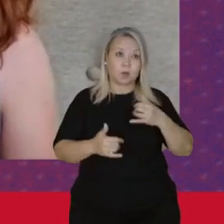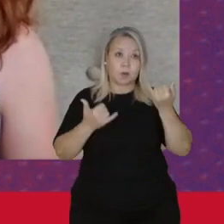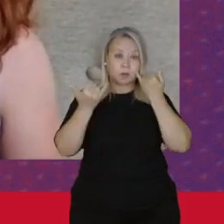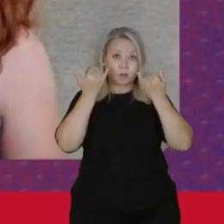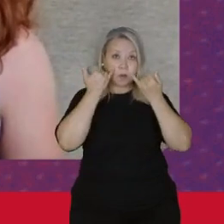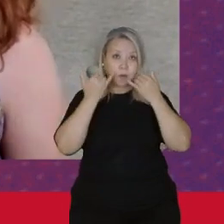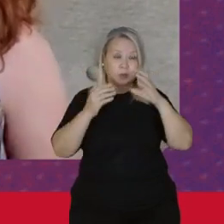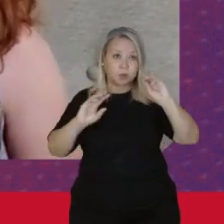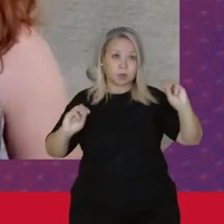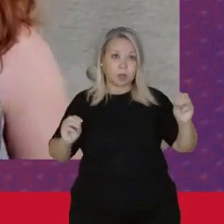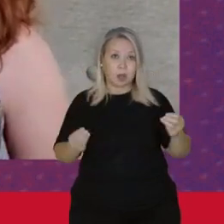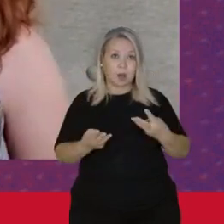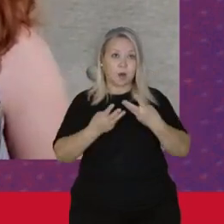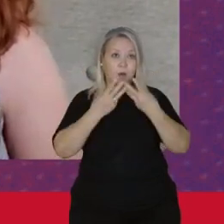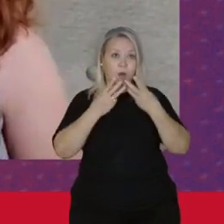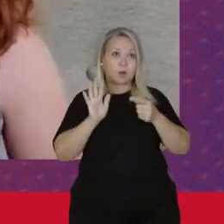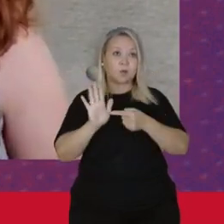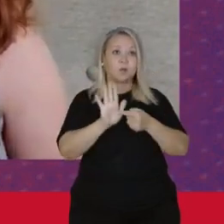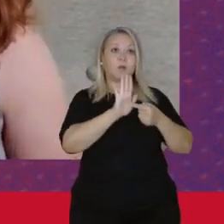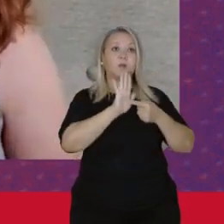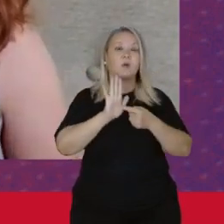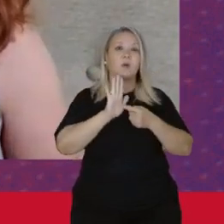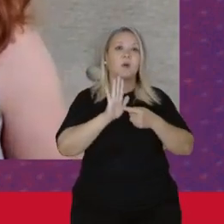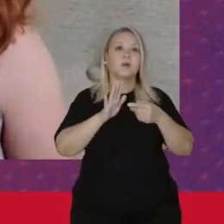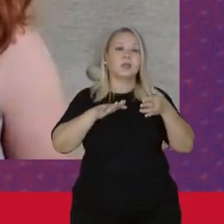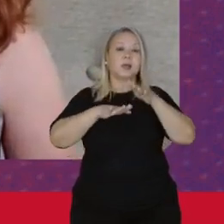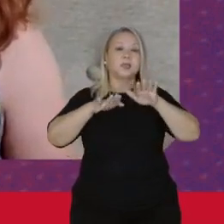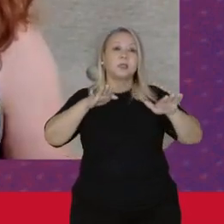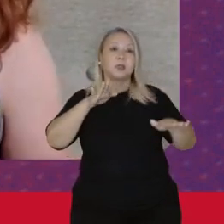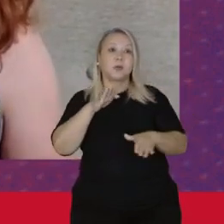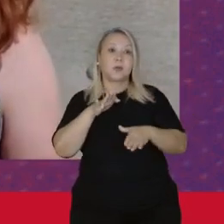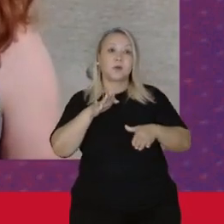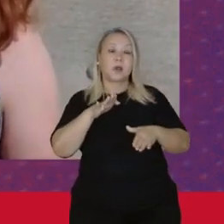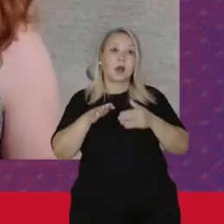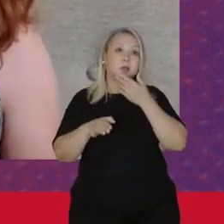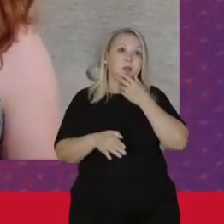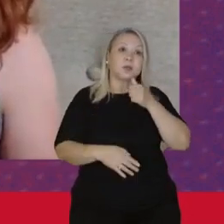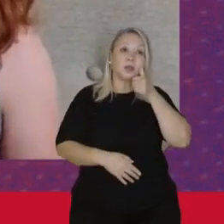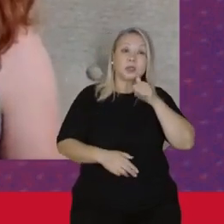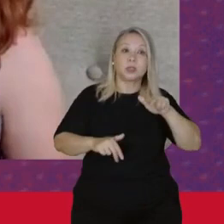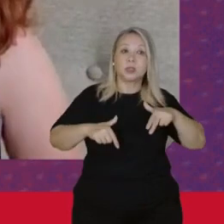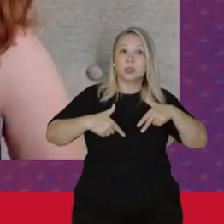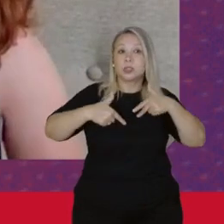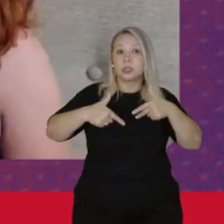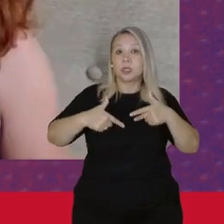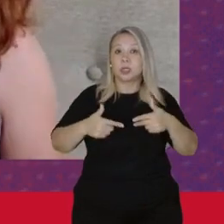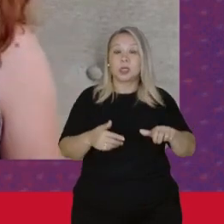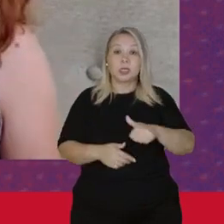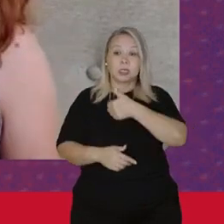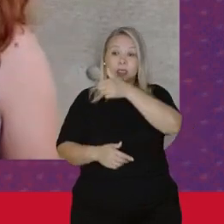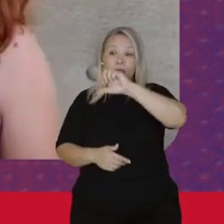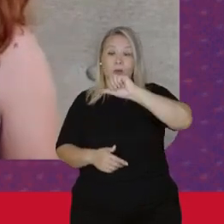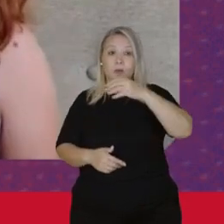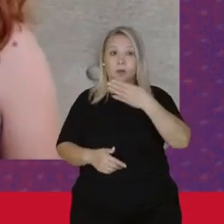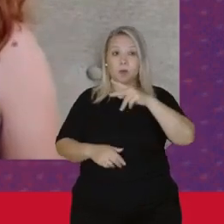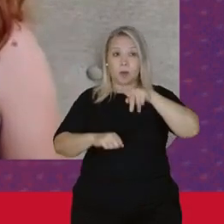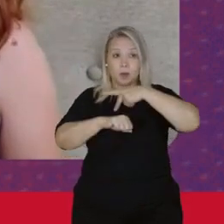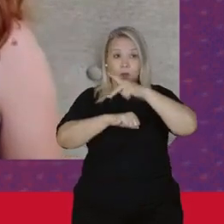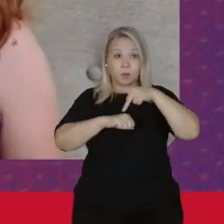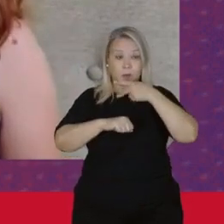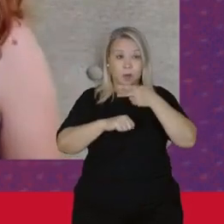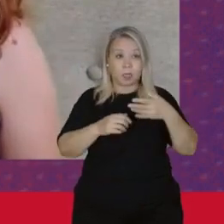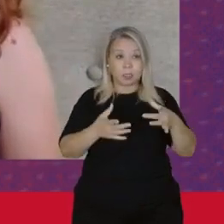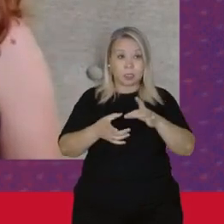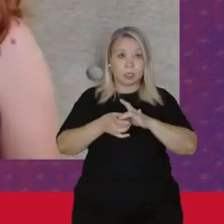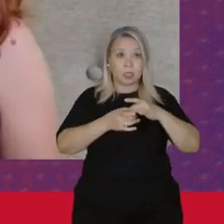que mostram a desigualdade fundiária de gênero, né, que mostram que dos 194 países associados